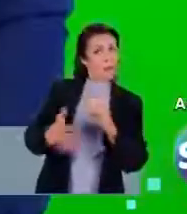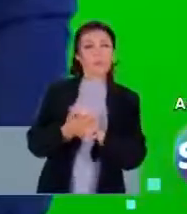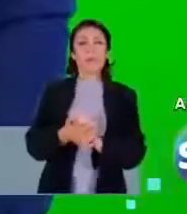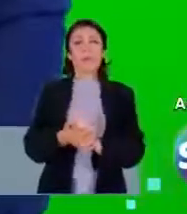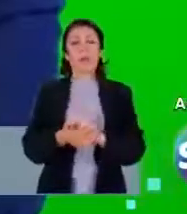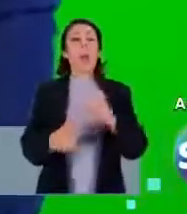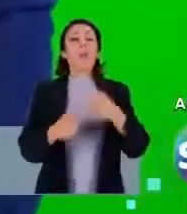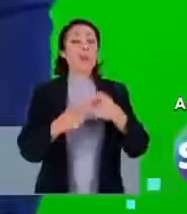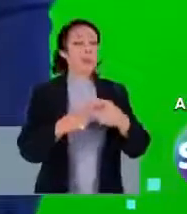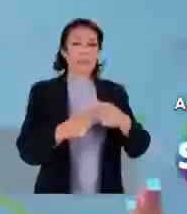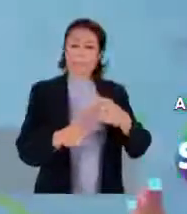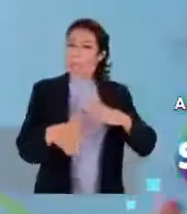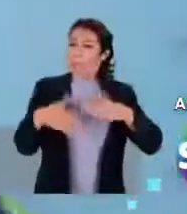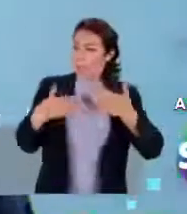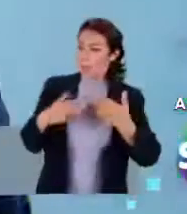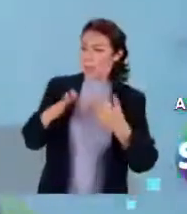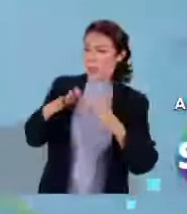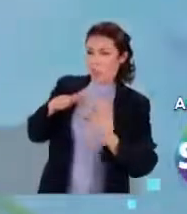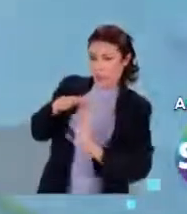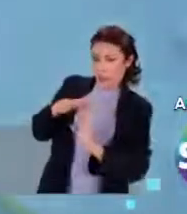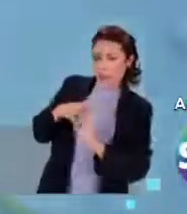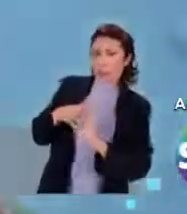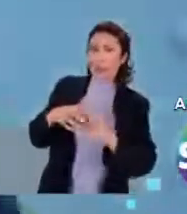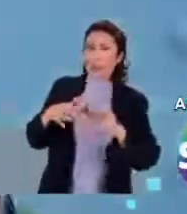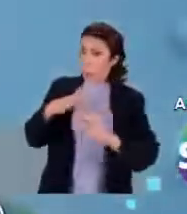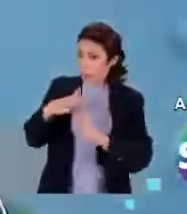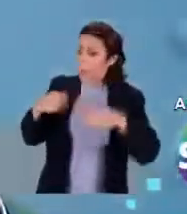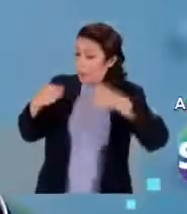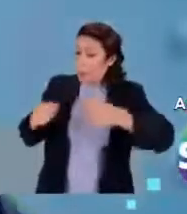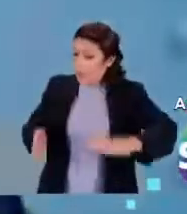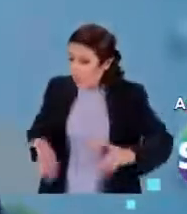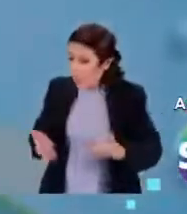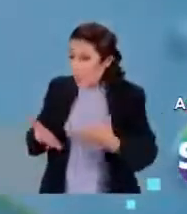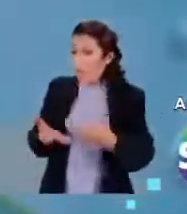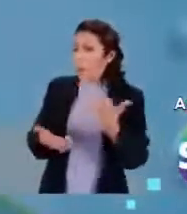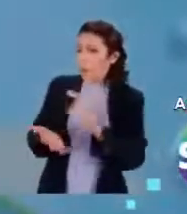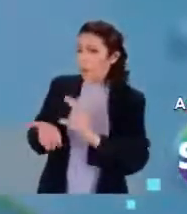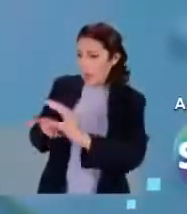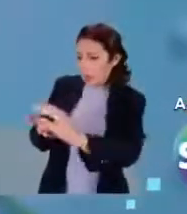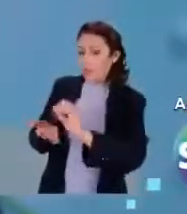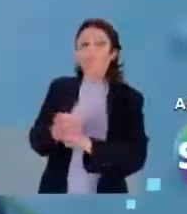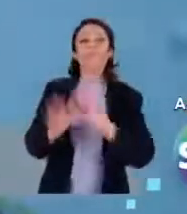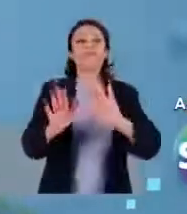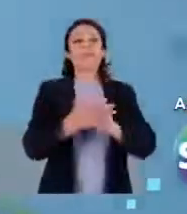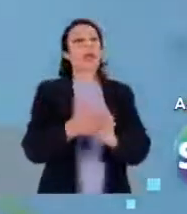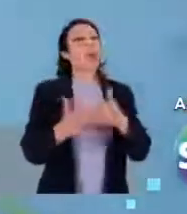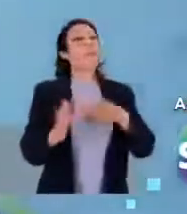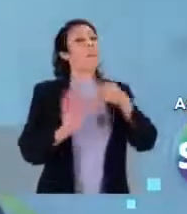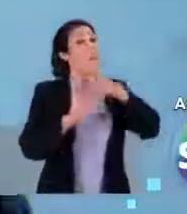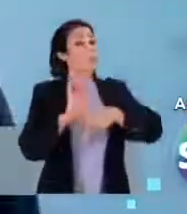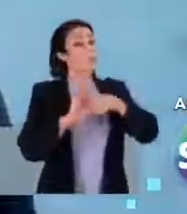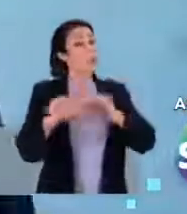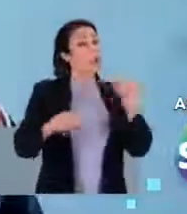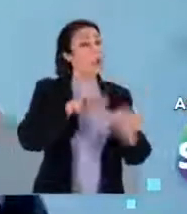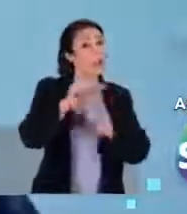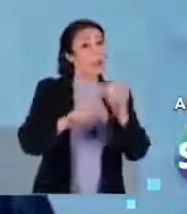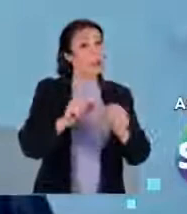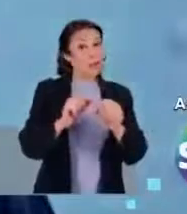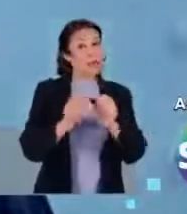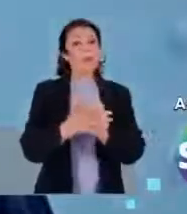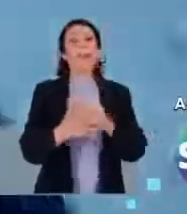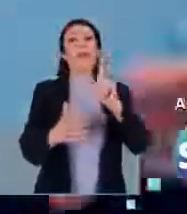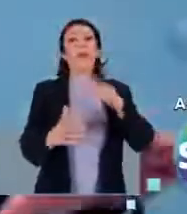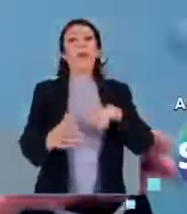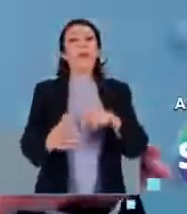pessoa o empresário tem que ser estimulado para investir então no meu projeto de reforma tributária o investimento